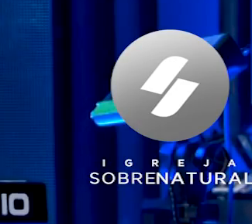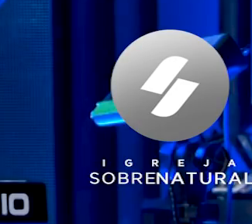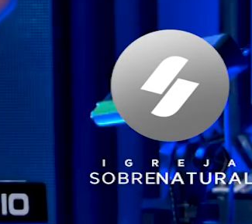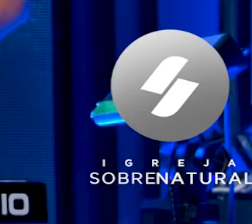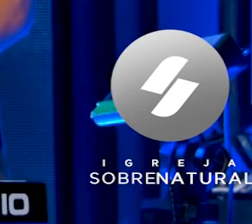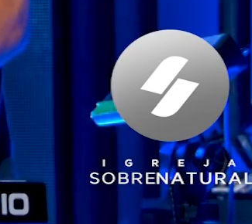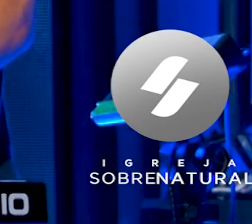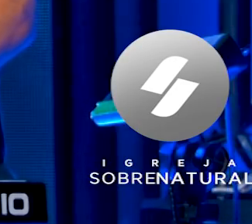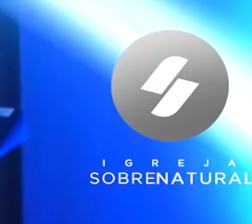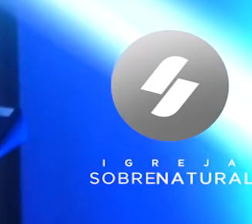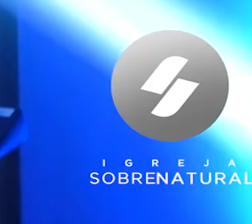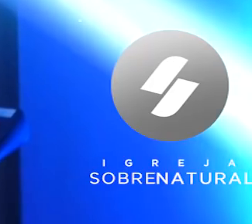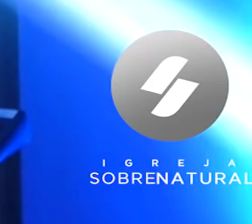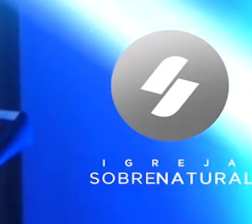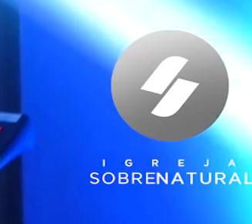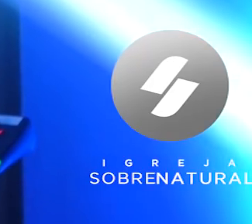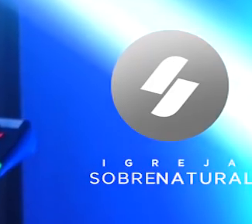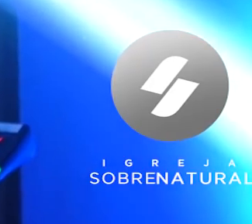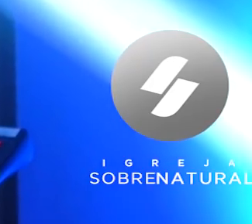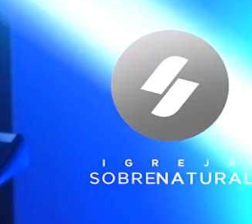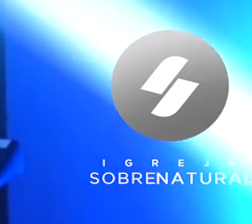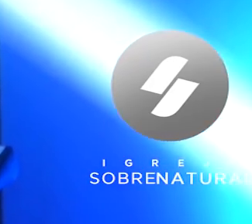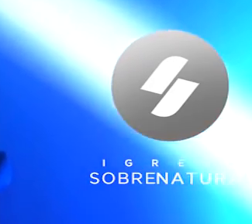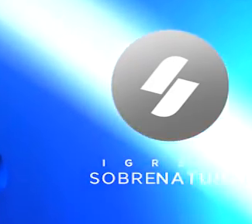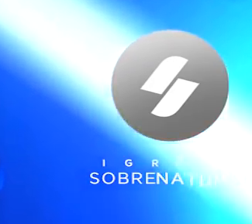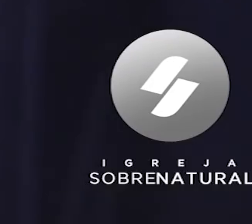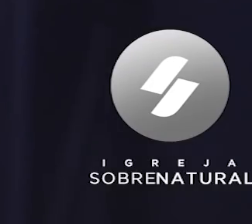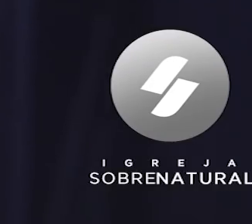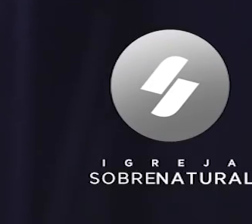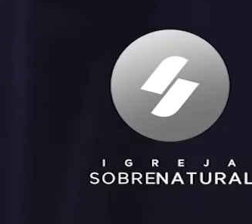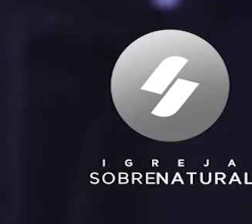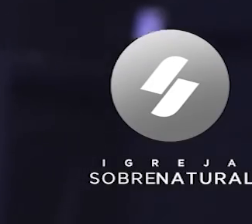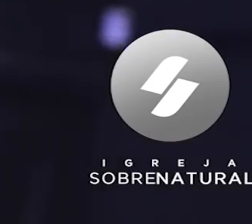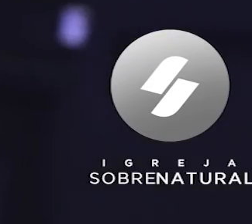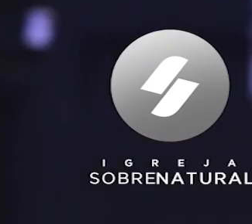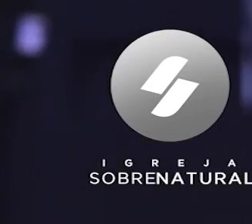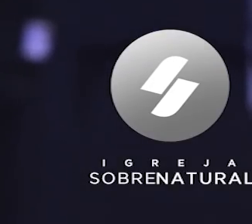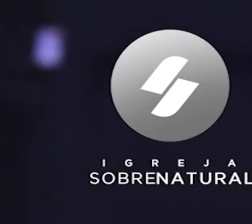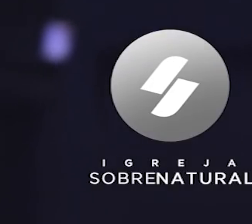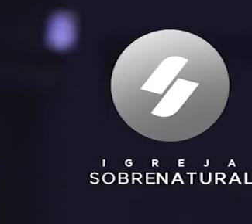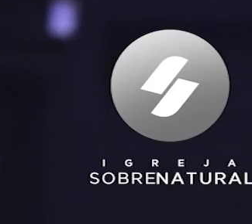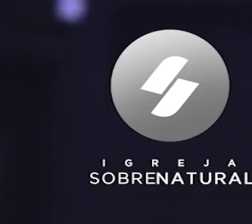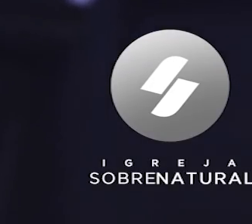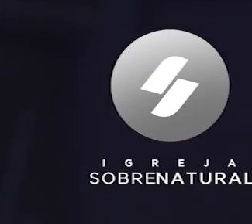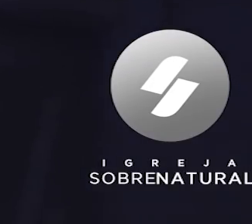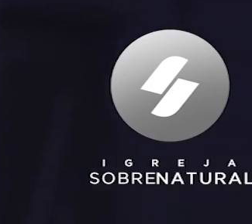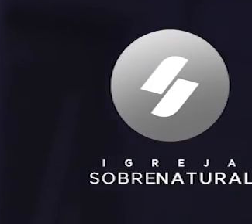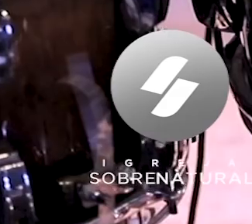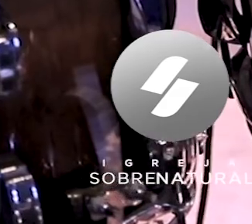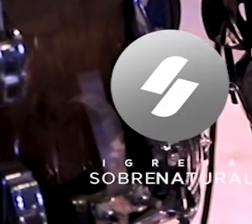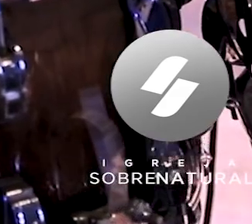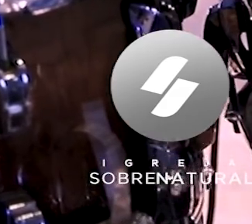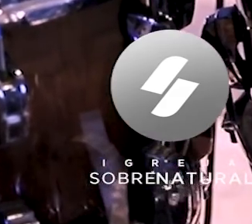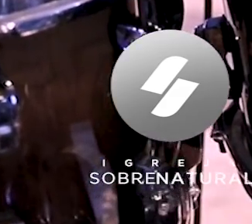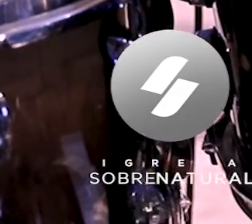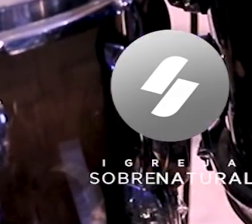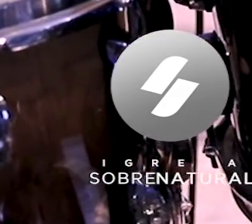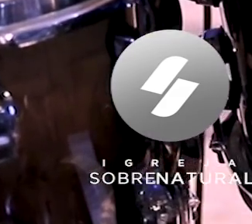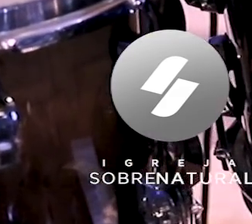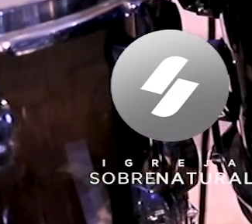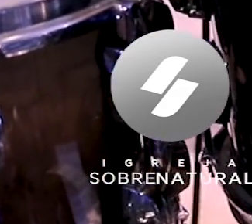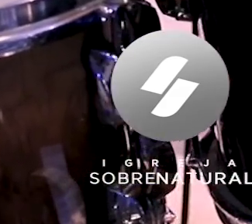lavar braço ser medo meus